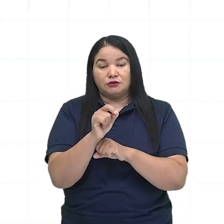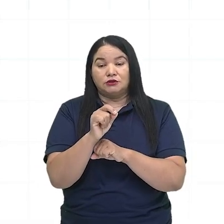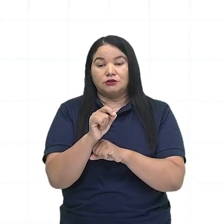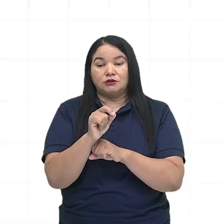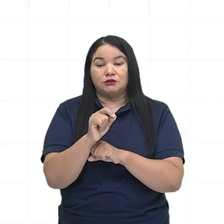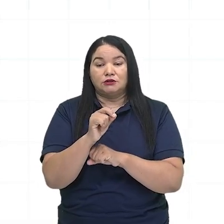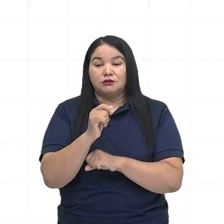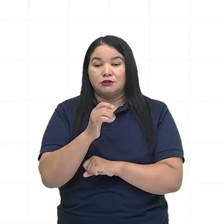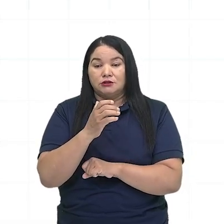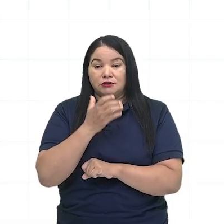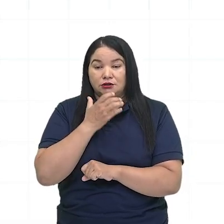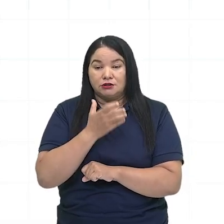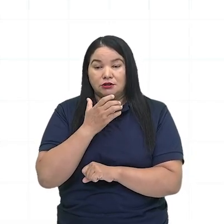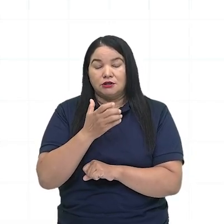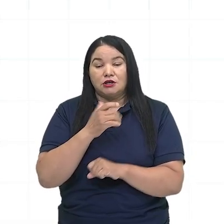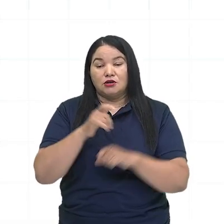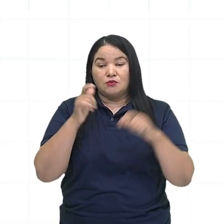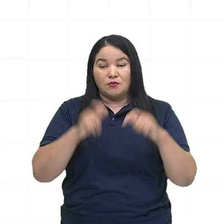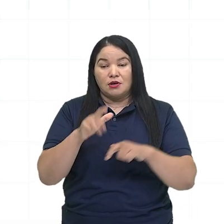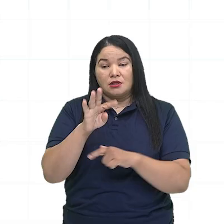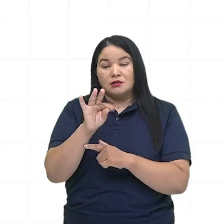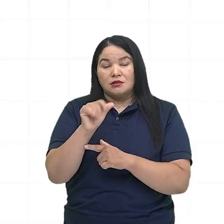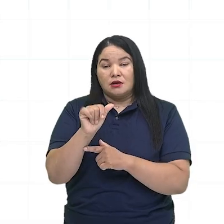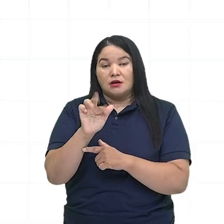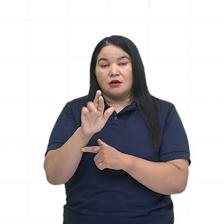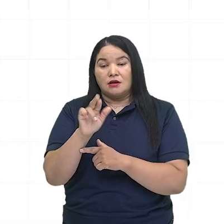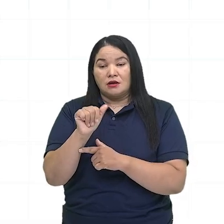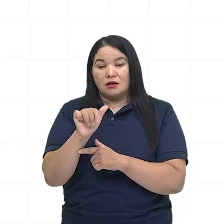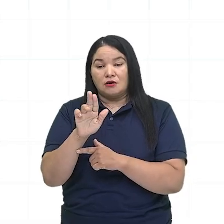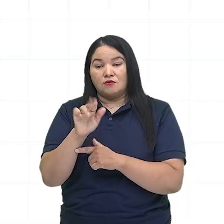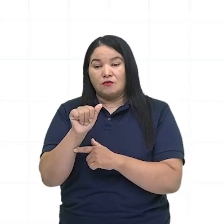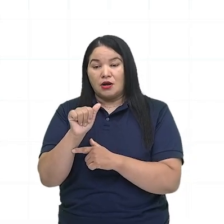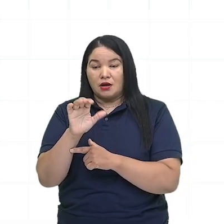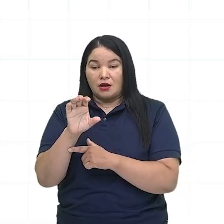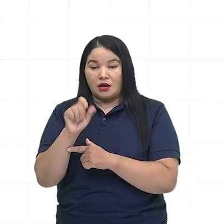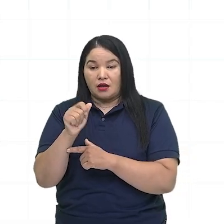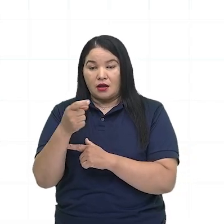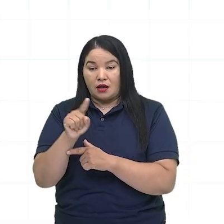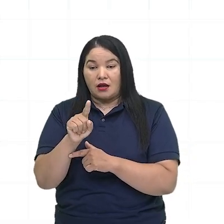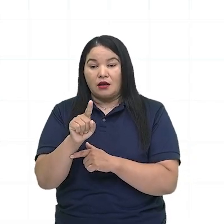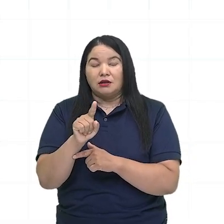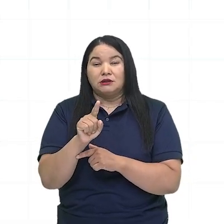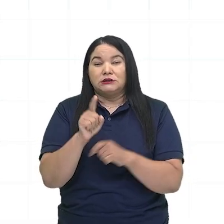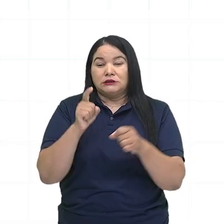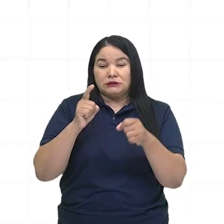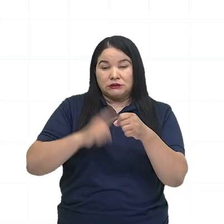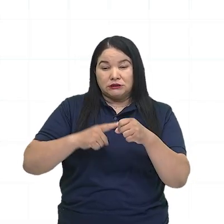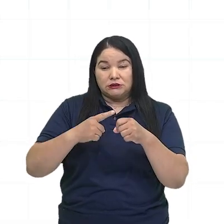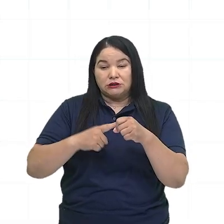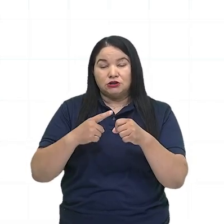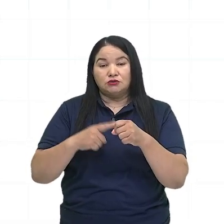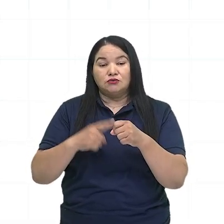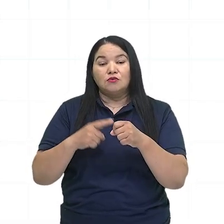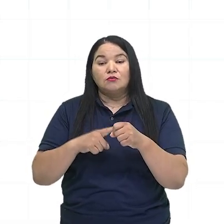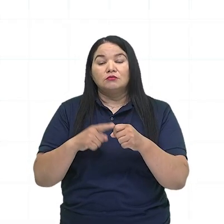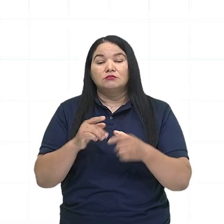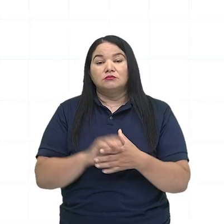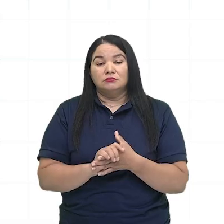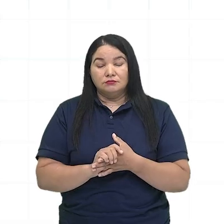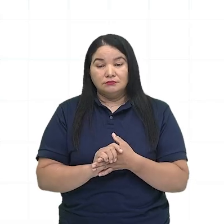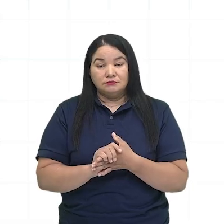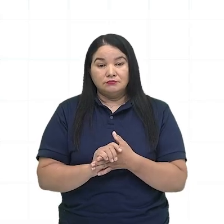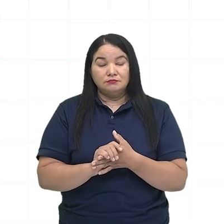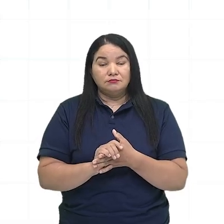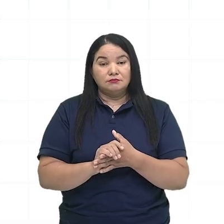lá em Tarauacá. Tarauacá, ele é um município no interior do estado do Acre. E